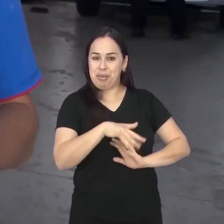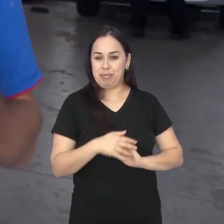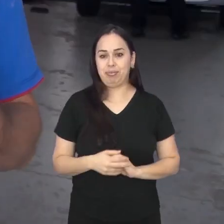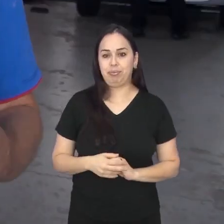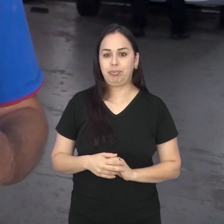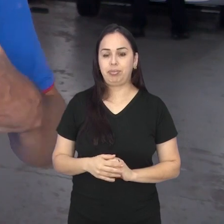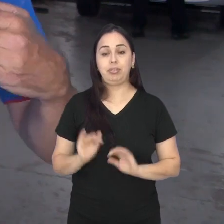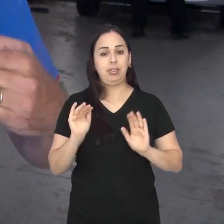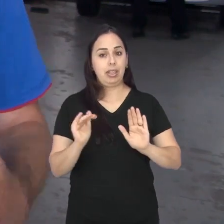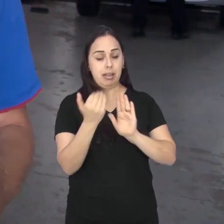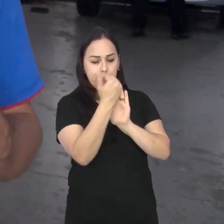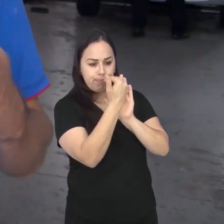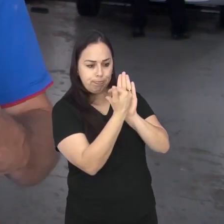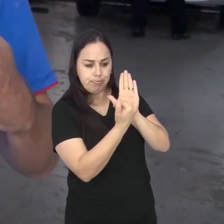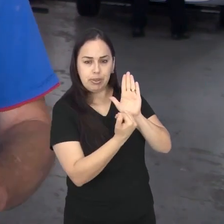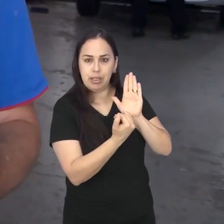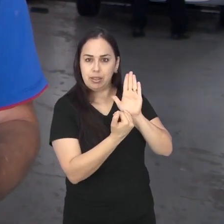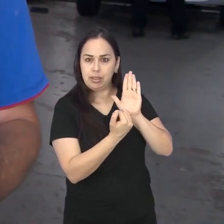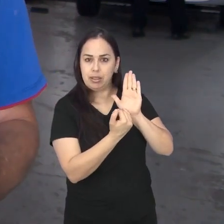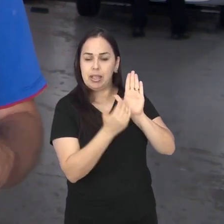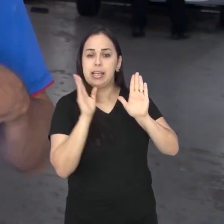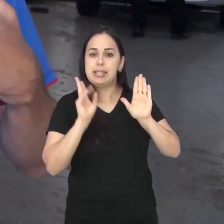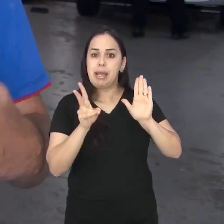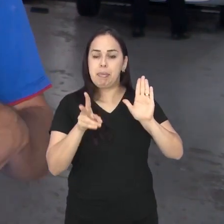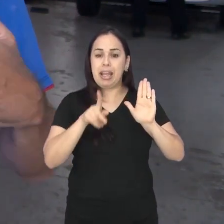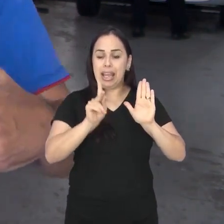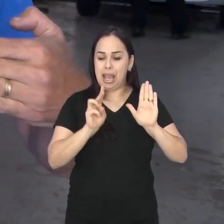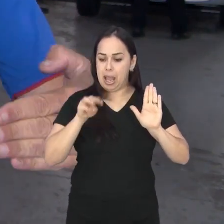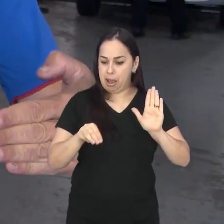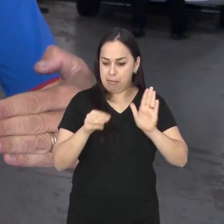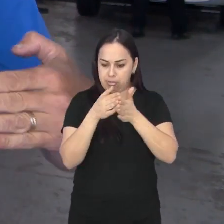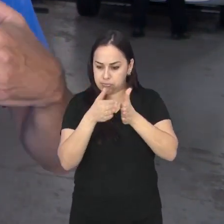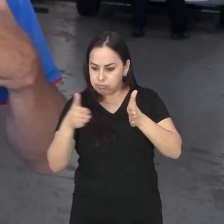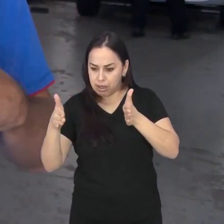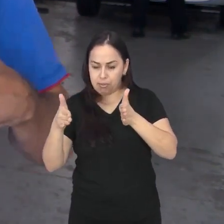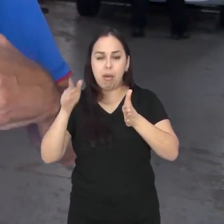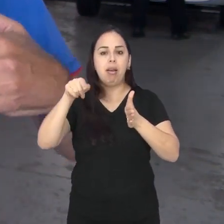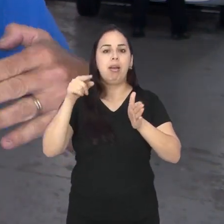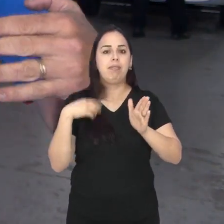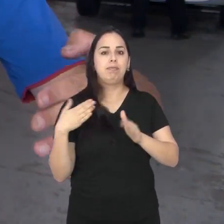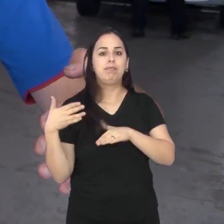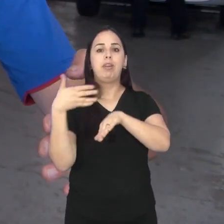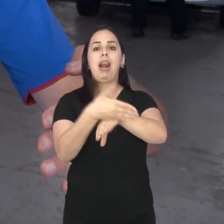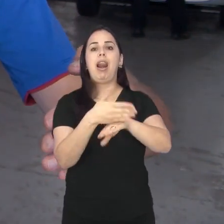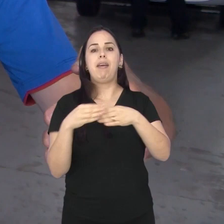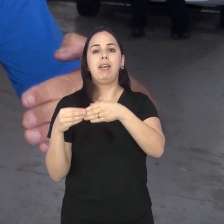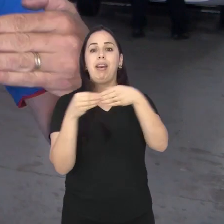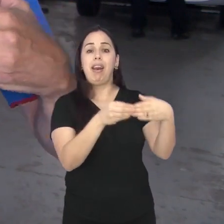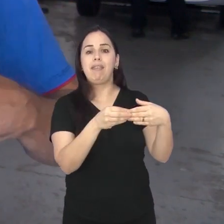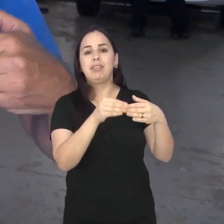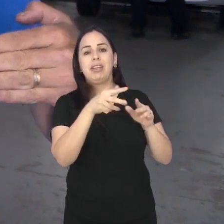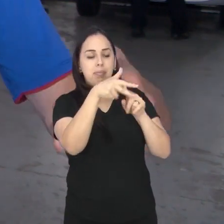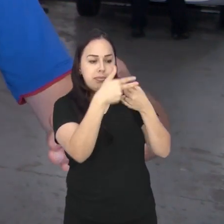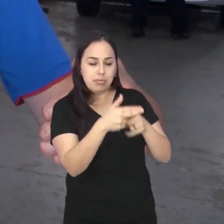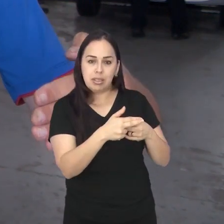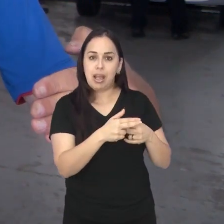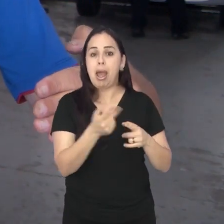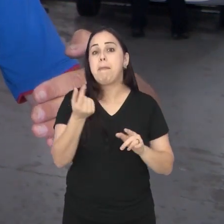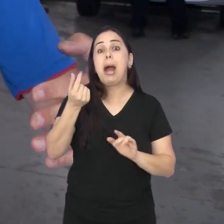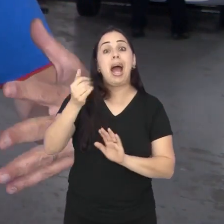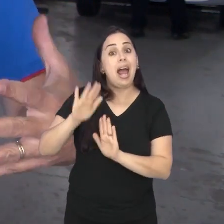economia. O ideal é você seguir um plano de manutenção por quilometragem. Esse plano de manutenção por quilometragem é o mais